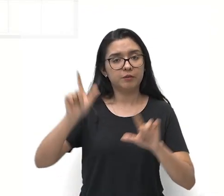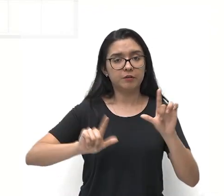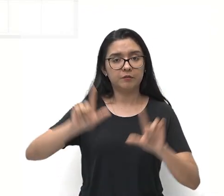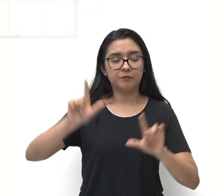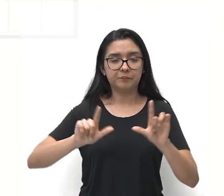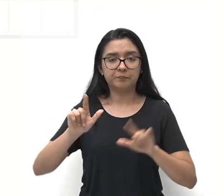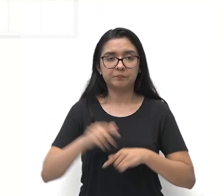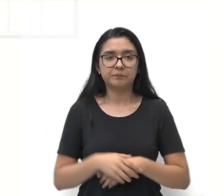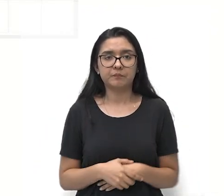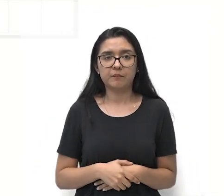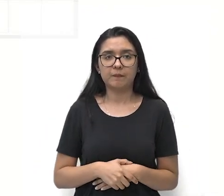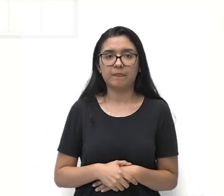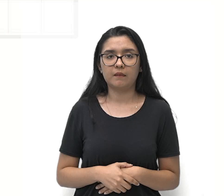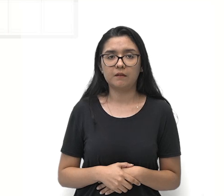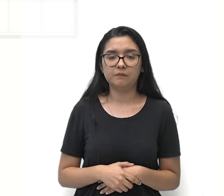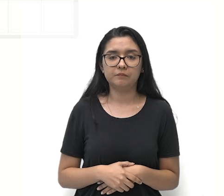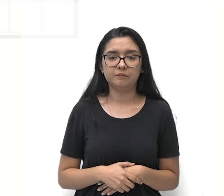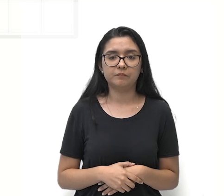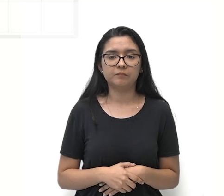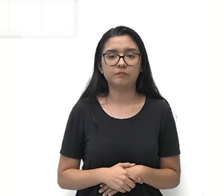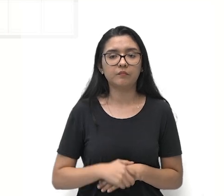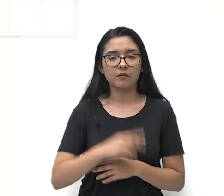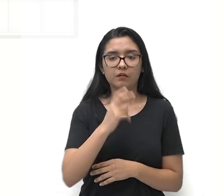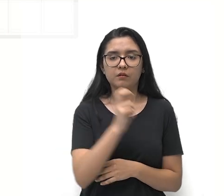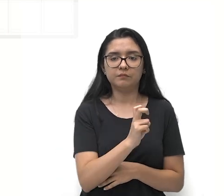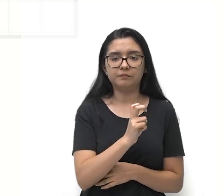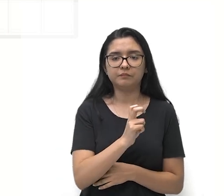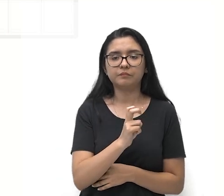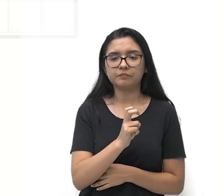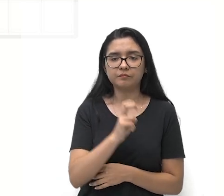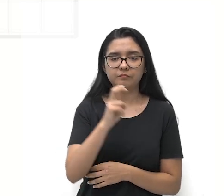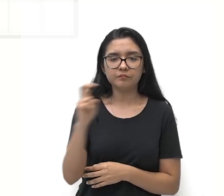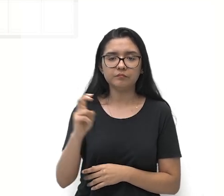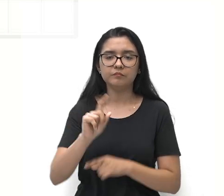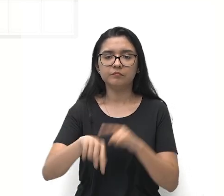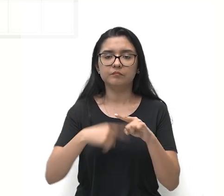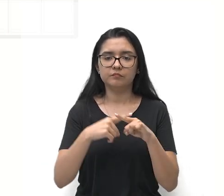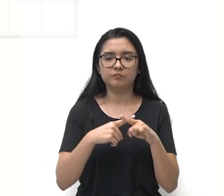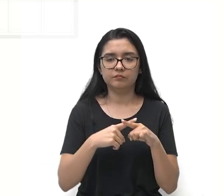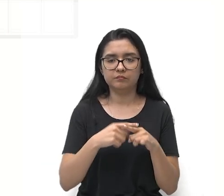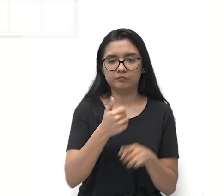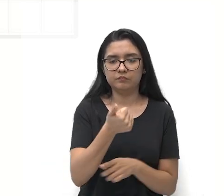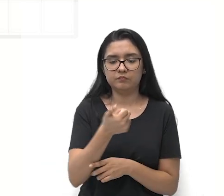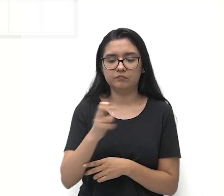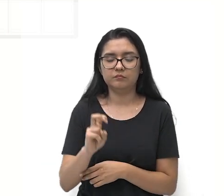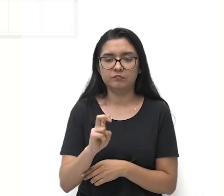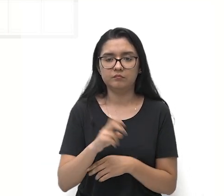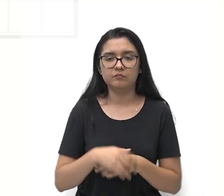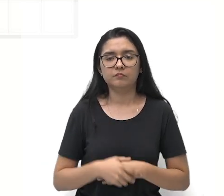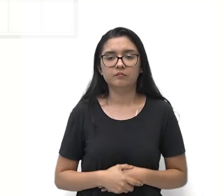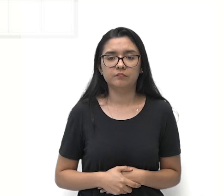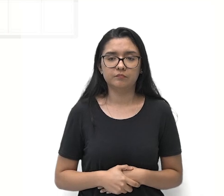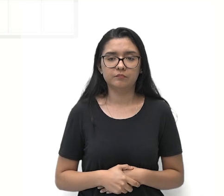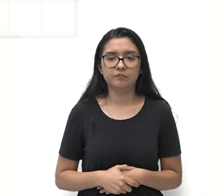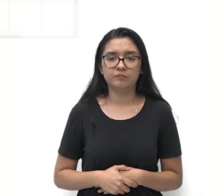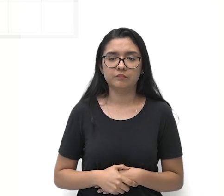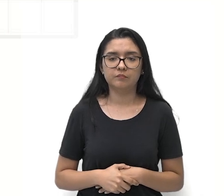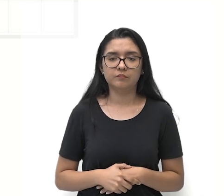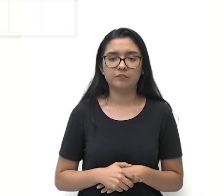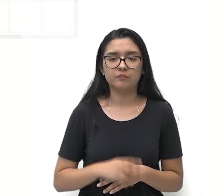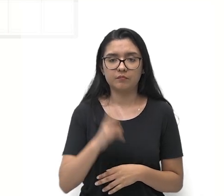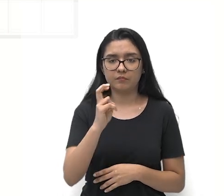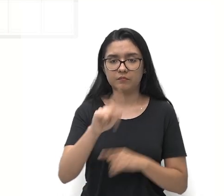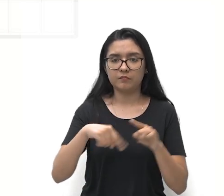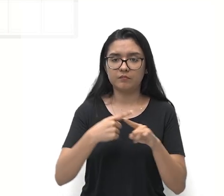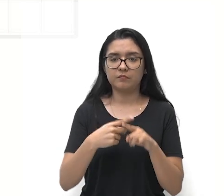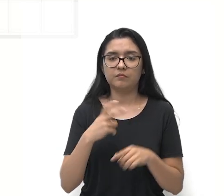Eu vou ter aqui, né, essa multiplicação, ó, 55 que multiplica o 15. Ó, 5